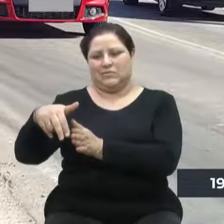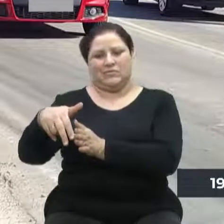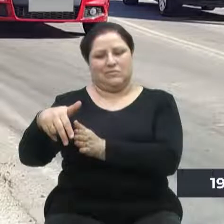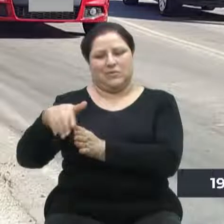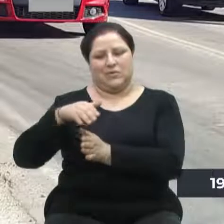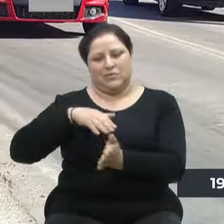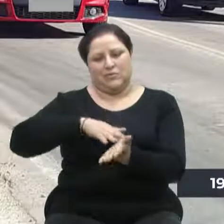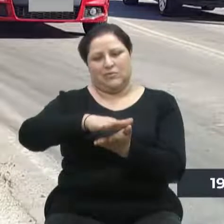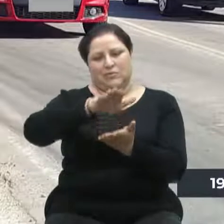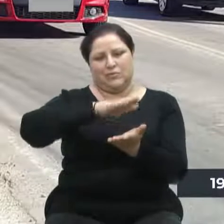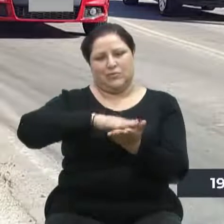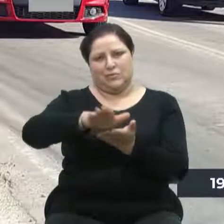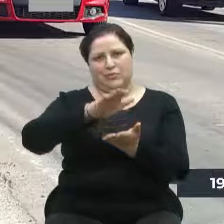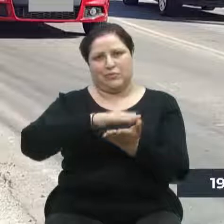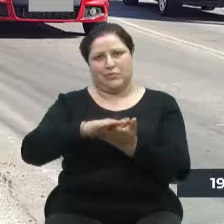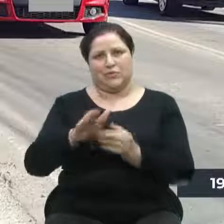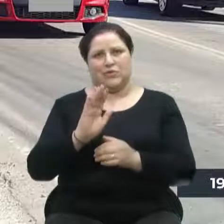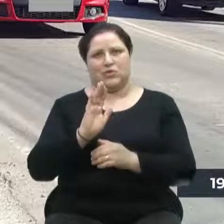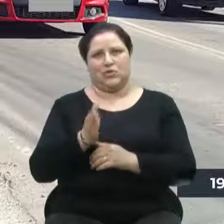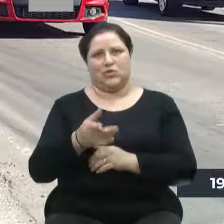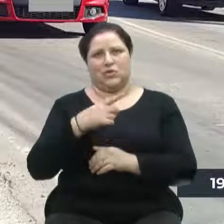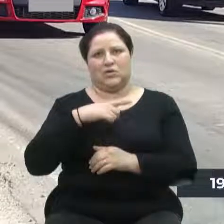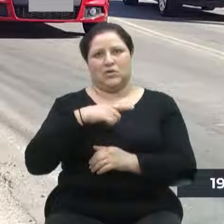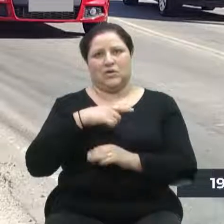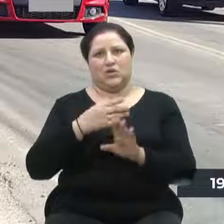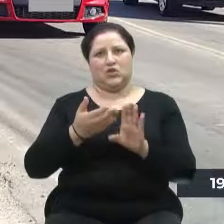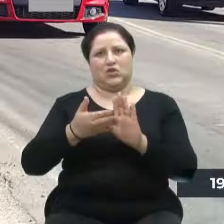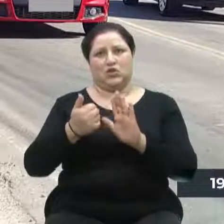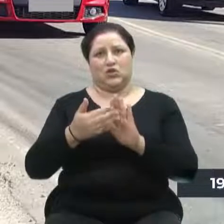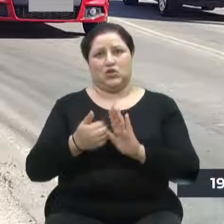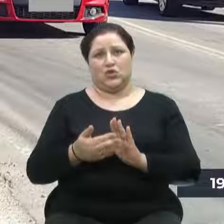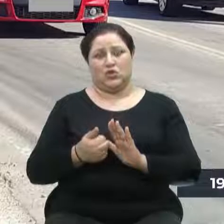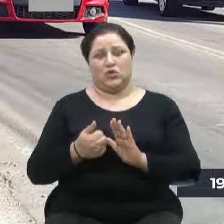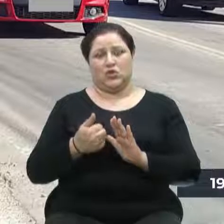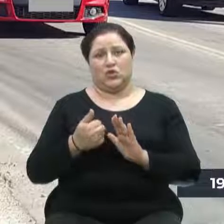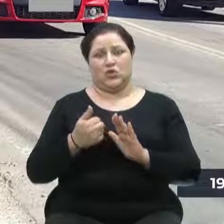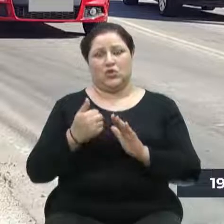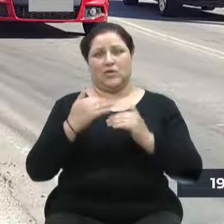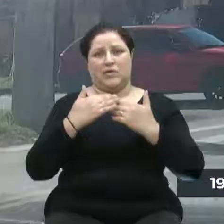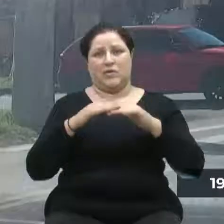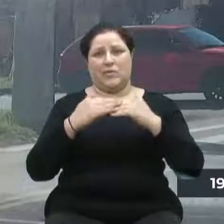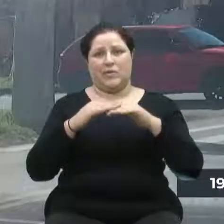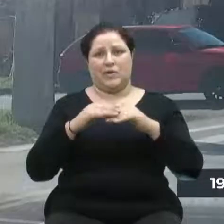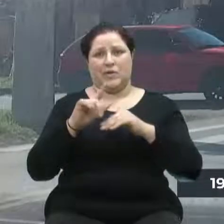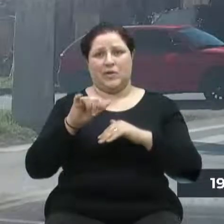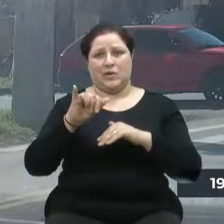nós tiramos 86 caminhões de lixo aí. E continua.